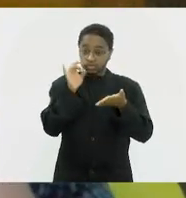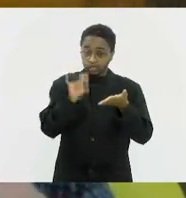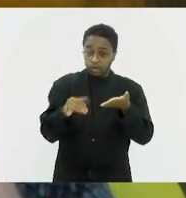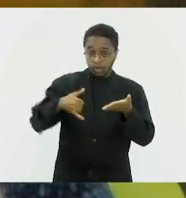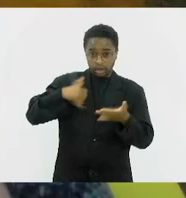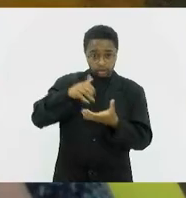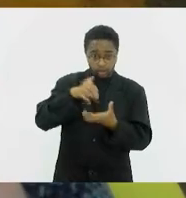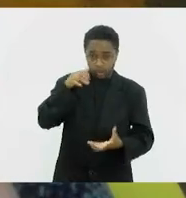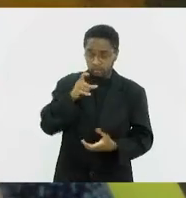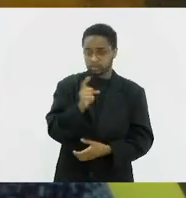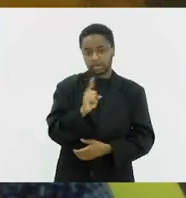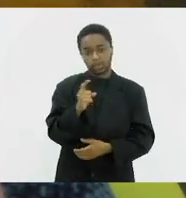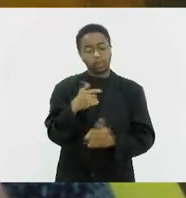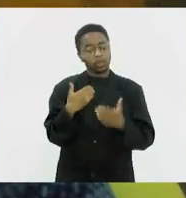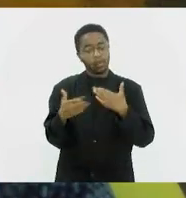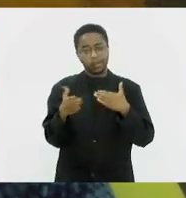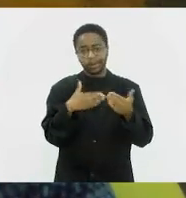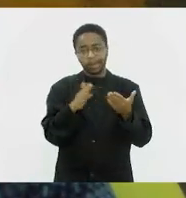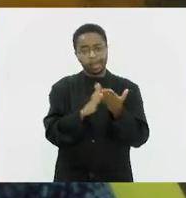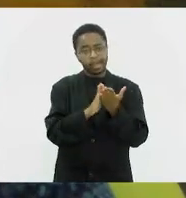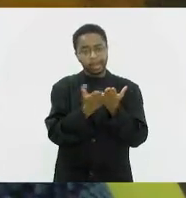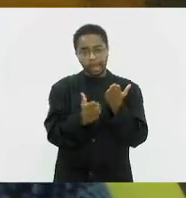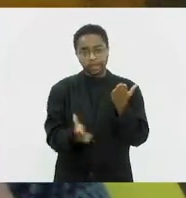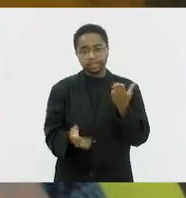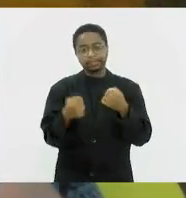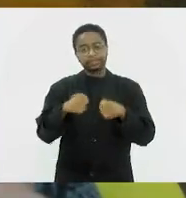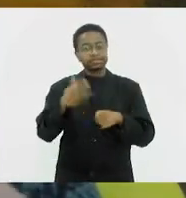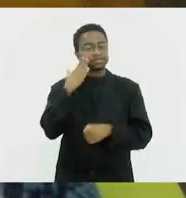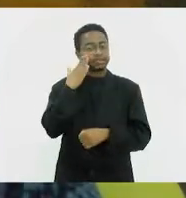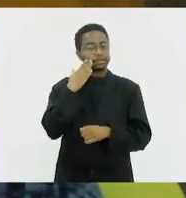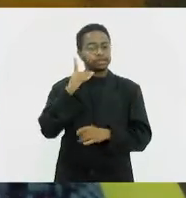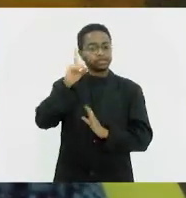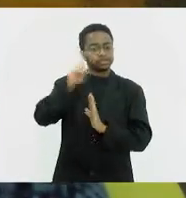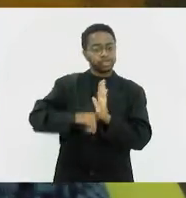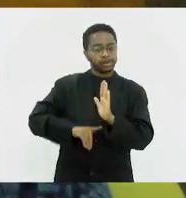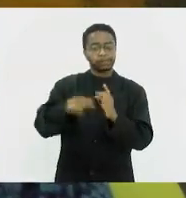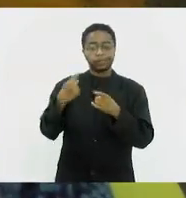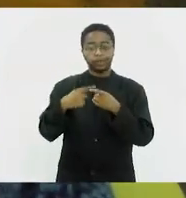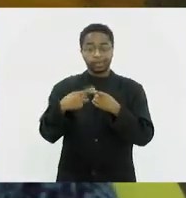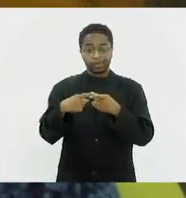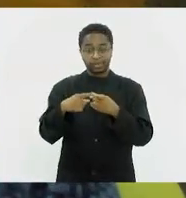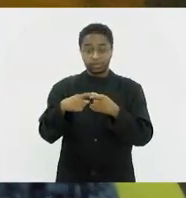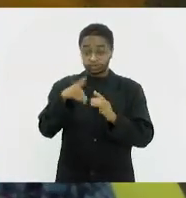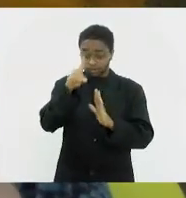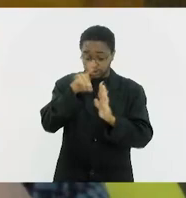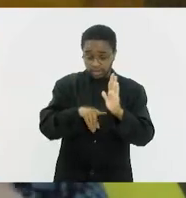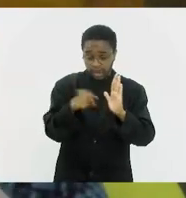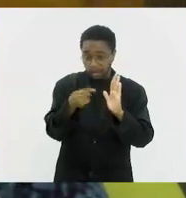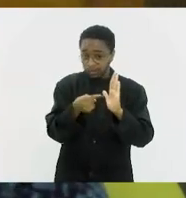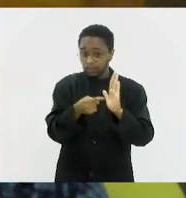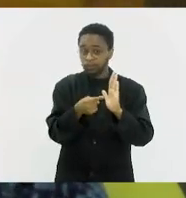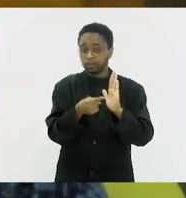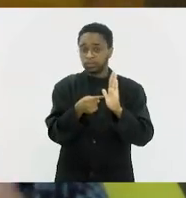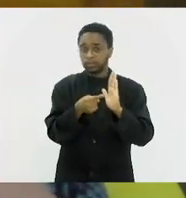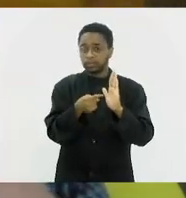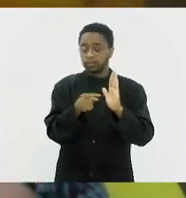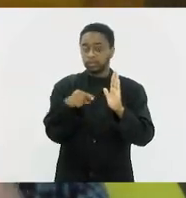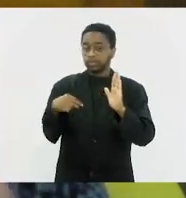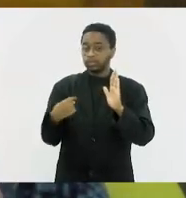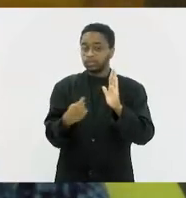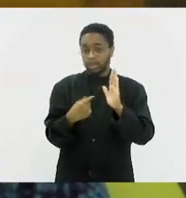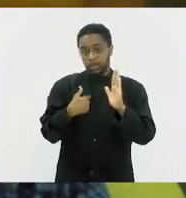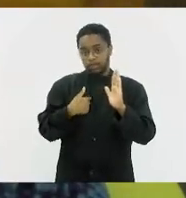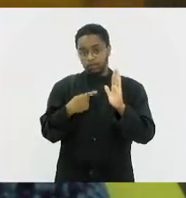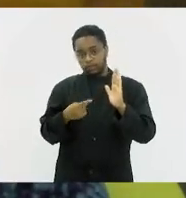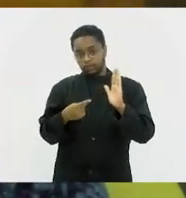qualquer cartilha, qualquer, saber dos seus direitos, porque o direito, nós saímos de casa, eu saio